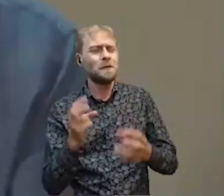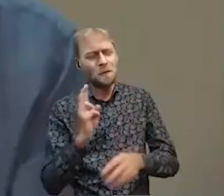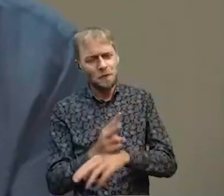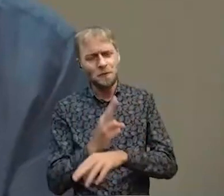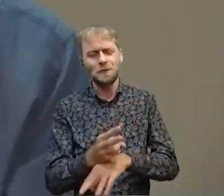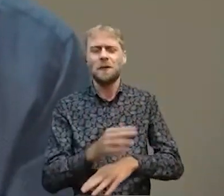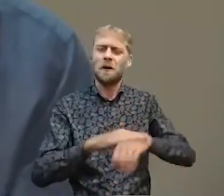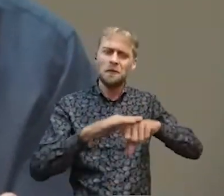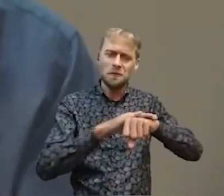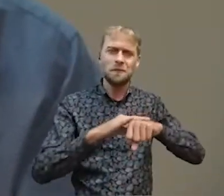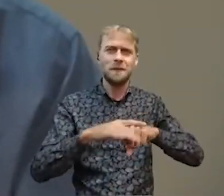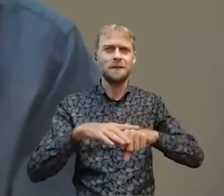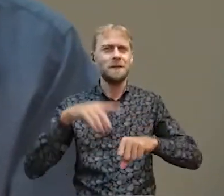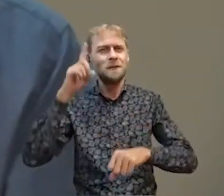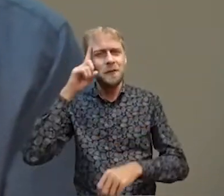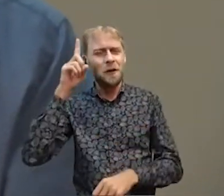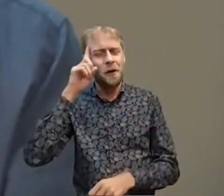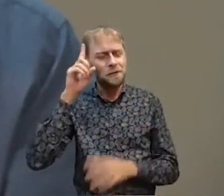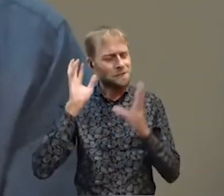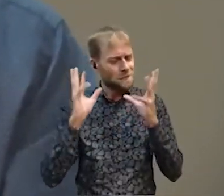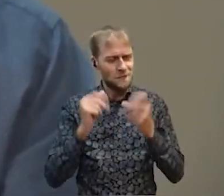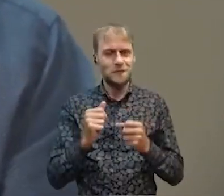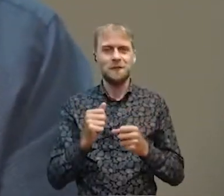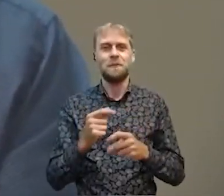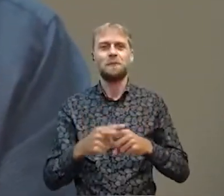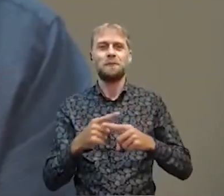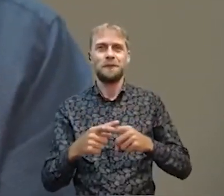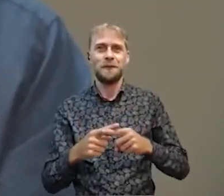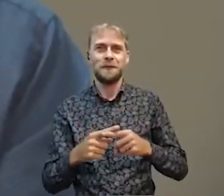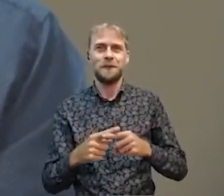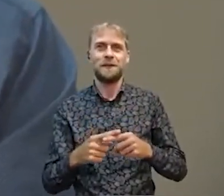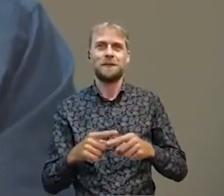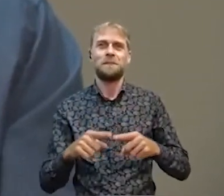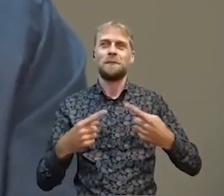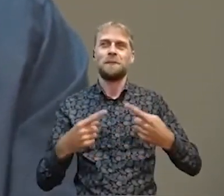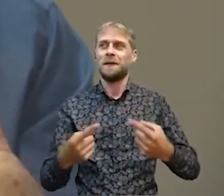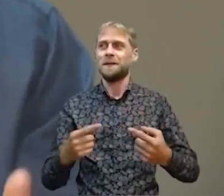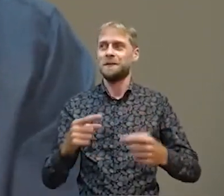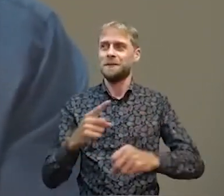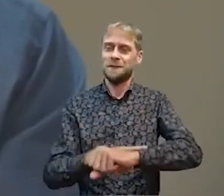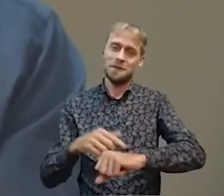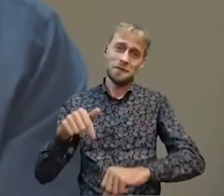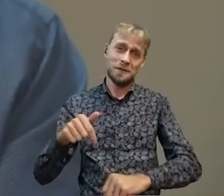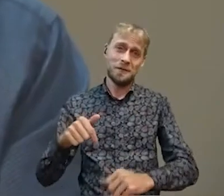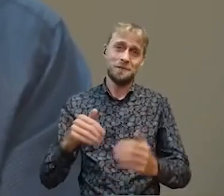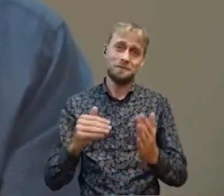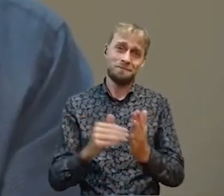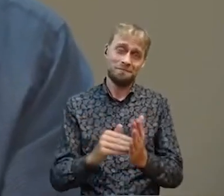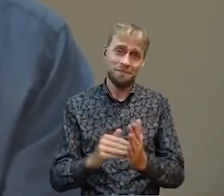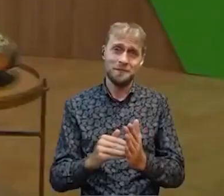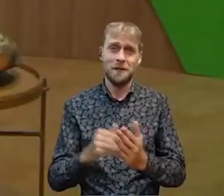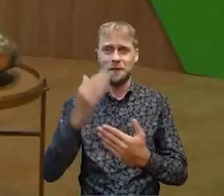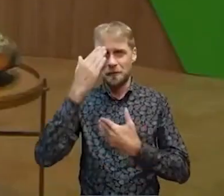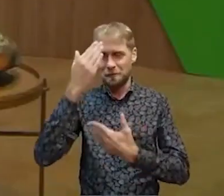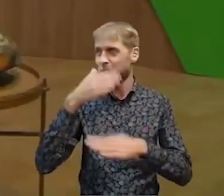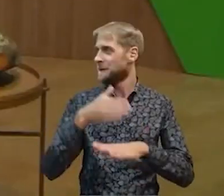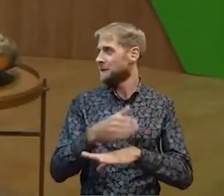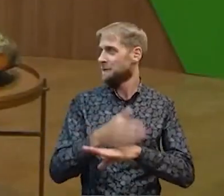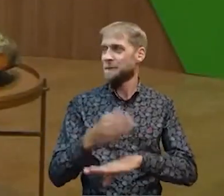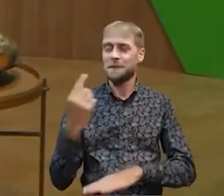sobre o Matopiba, porque realmente entusiasmo. Mas aqui o nosso tempo é limitado. Agradeço muito a participação de cada